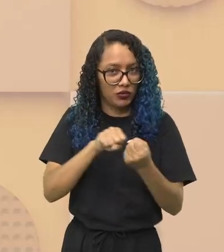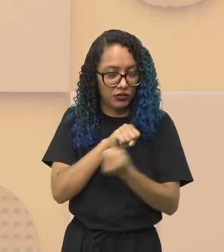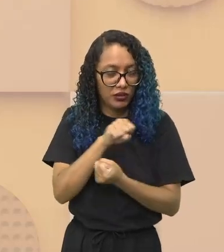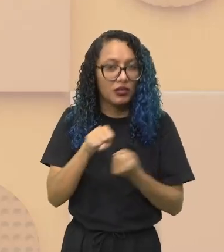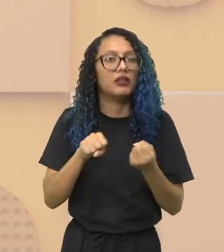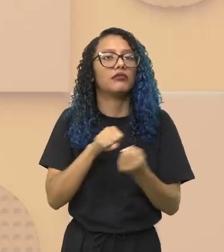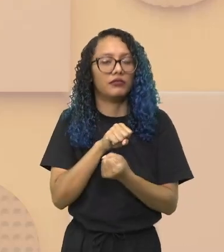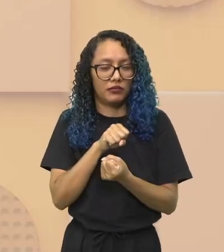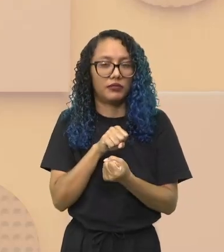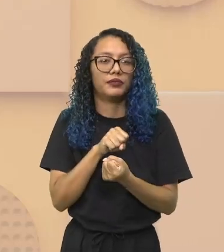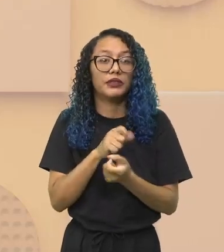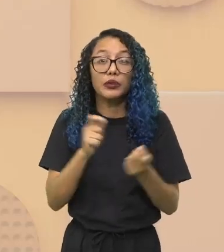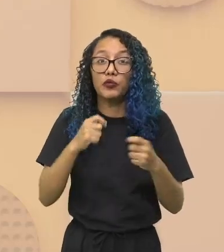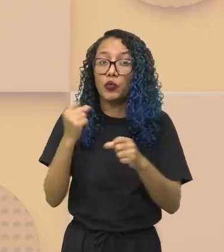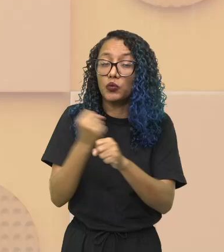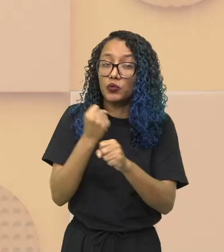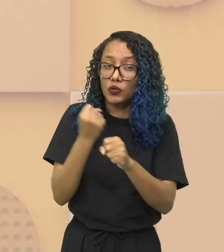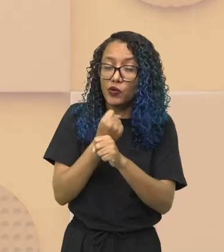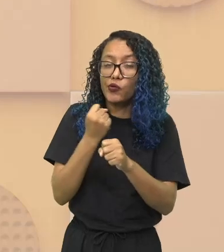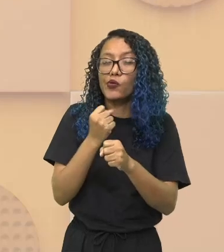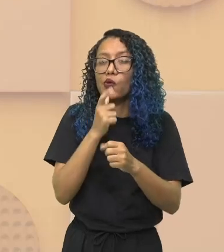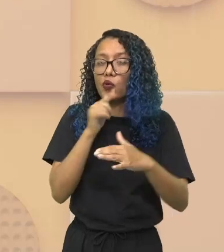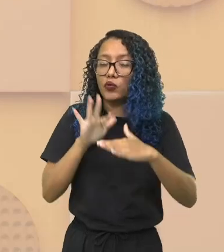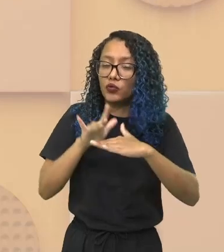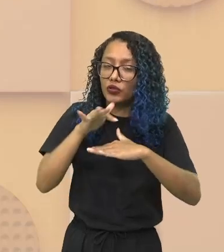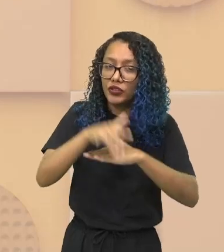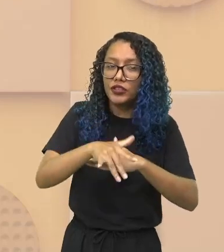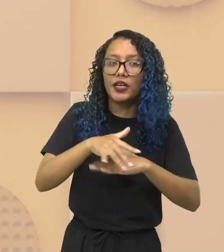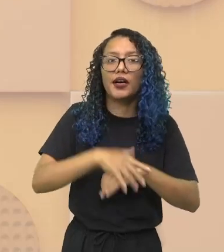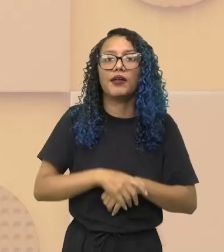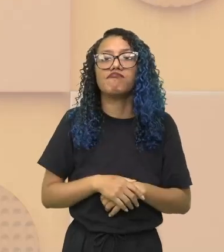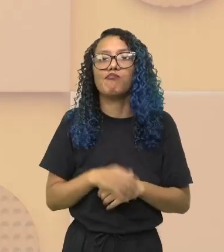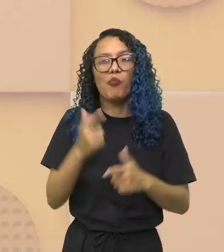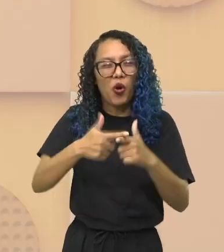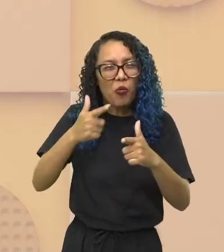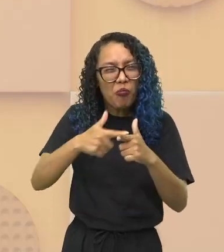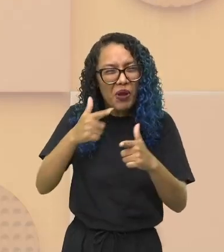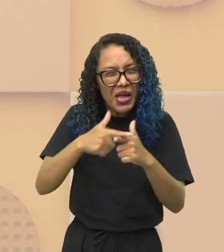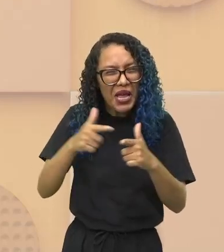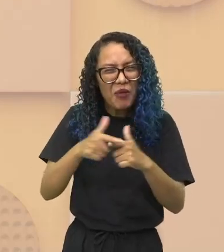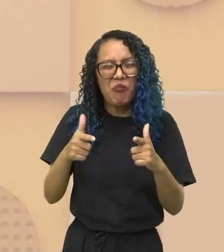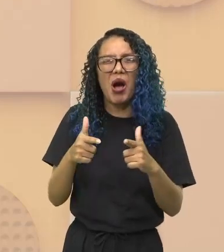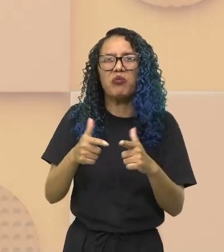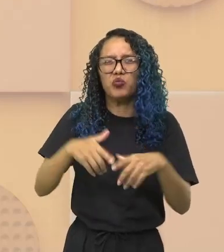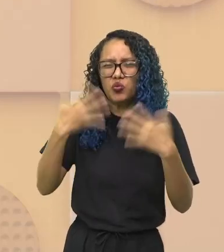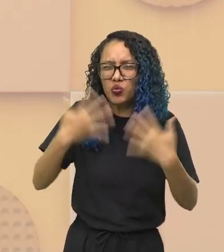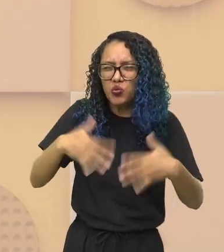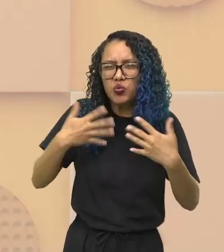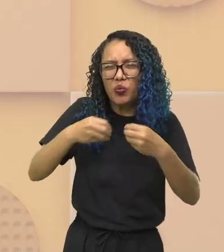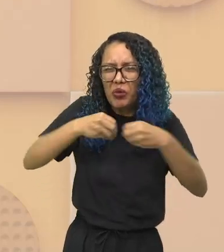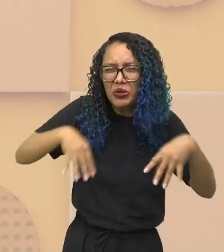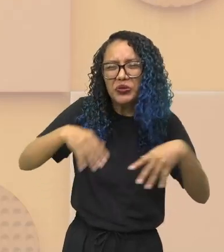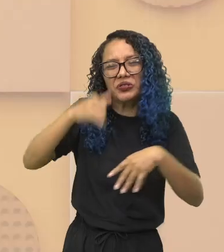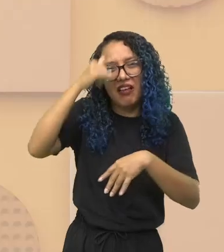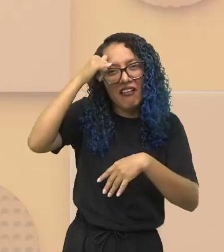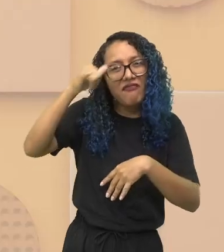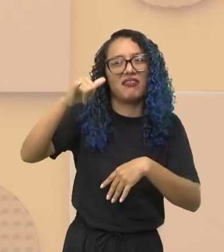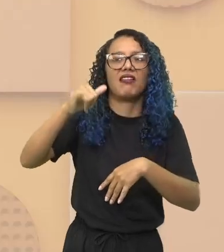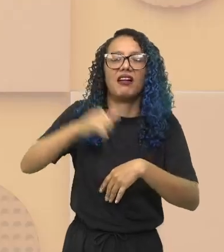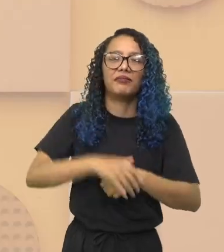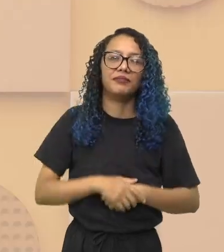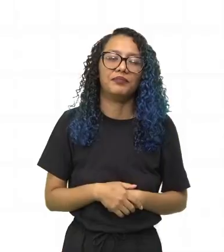uma usina hidrelétrica de forma que não se gere muitos impactos ao meio ambiente. Então, a